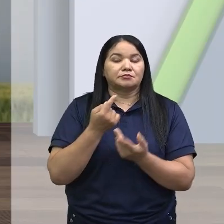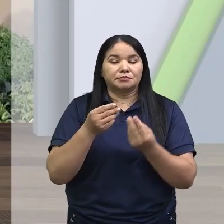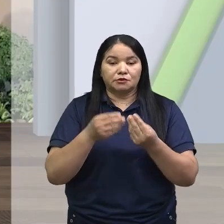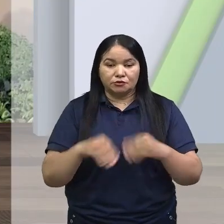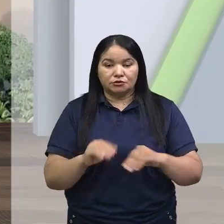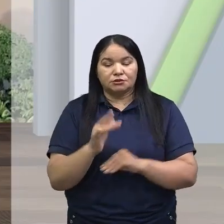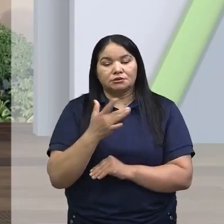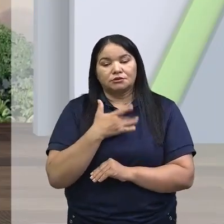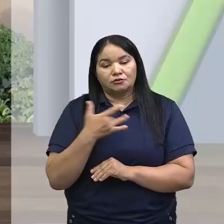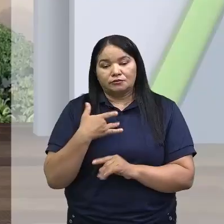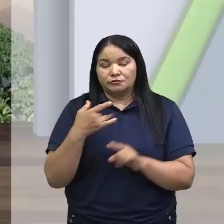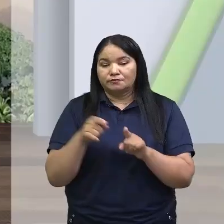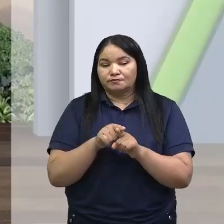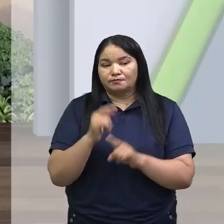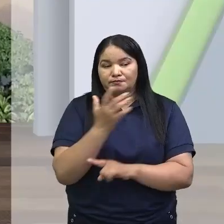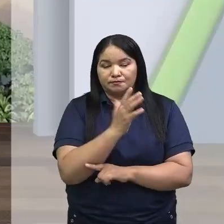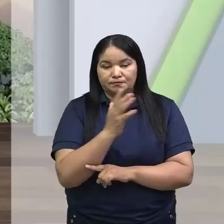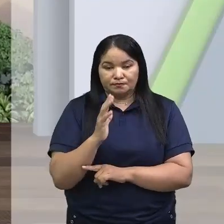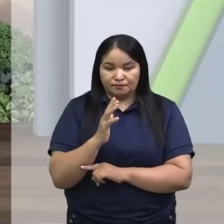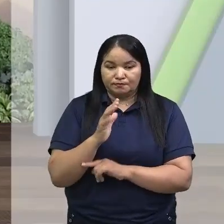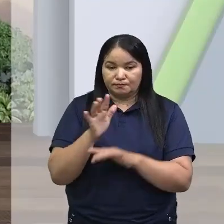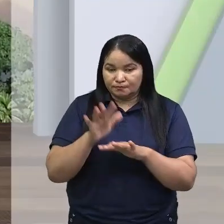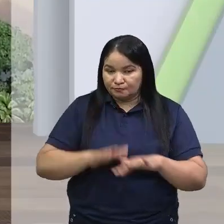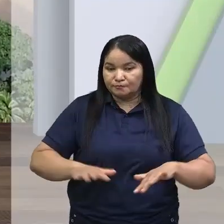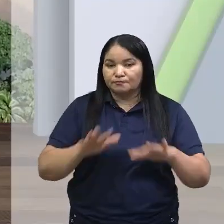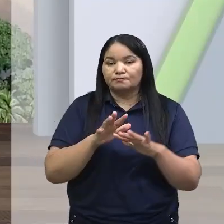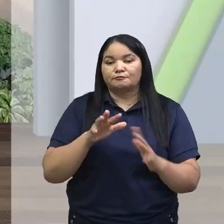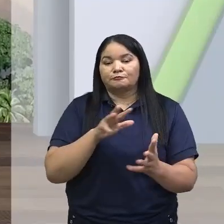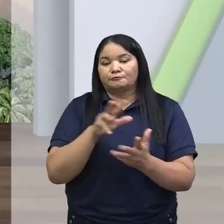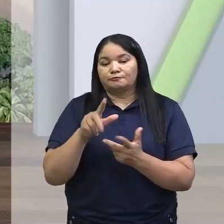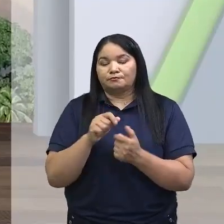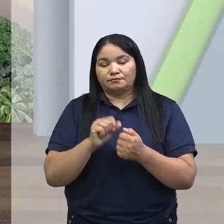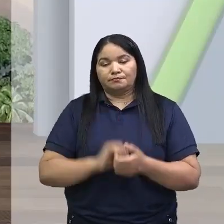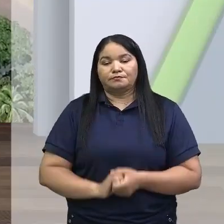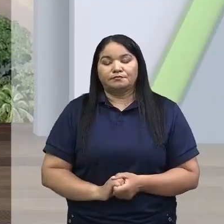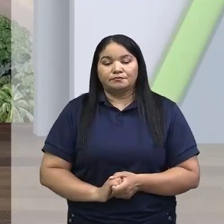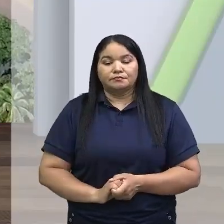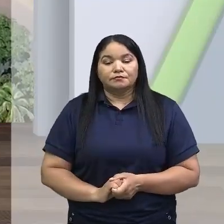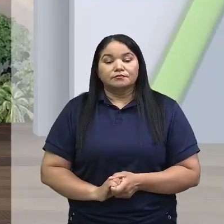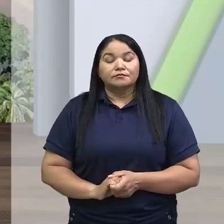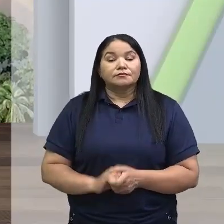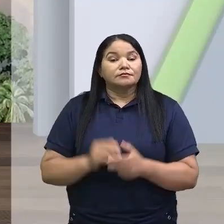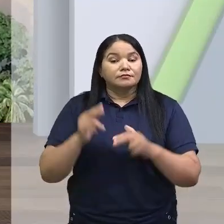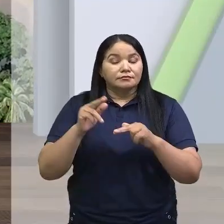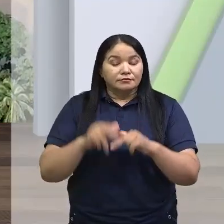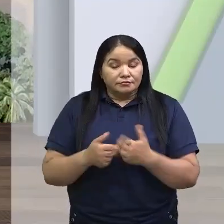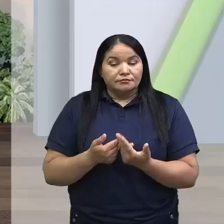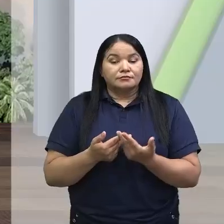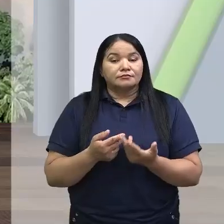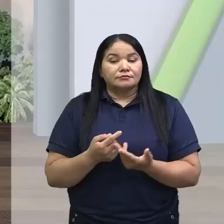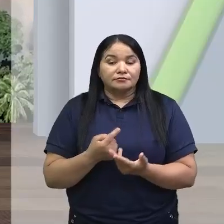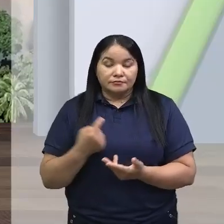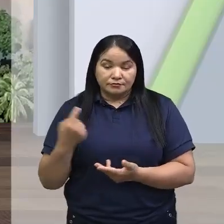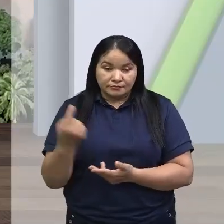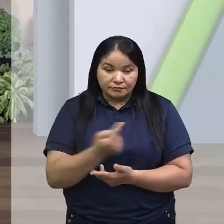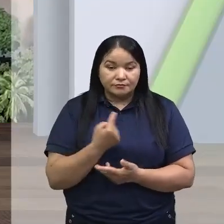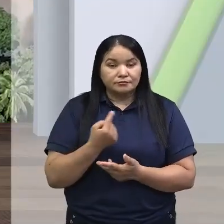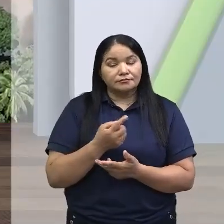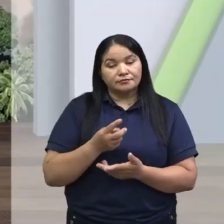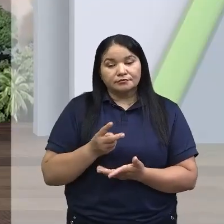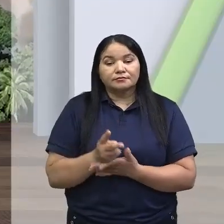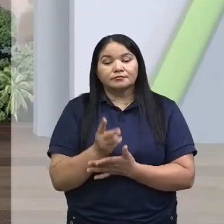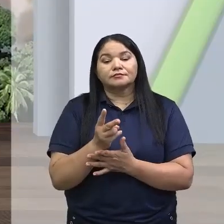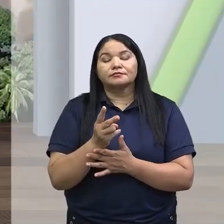saúde e ao meio ambiente do planeta. Tá certo, pessoal? Por isso que nós cada vez mais temos